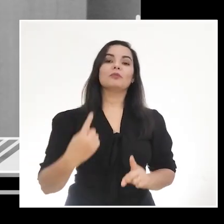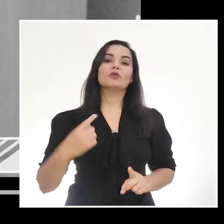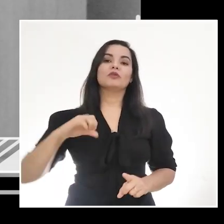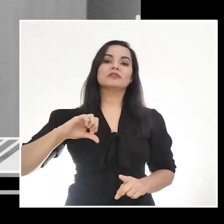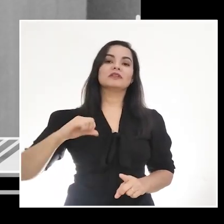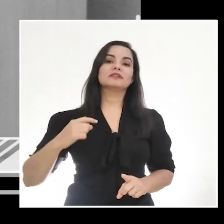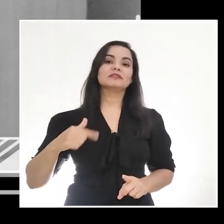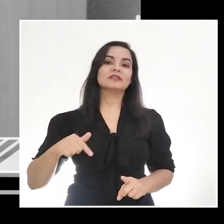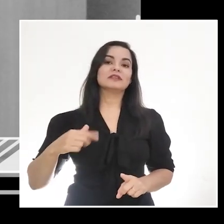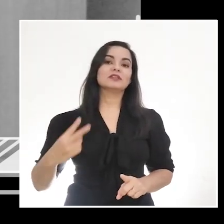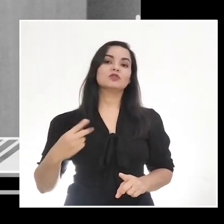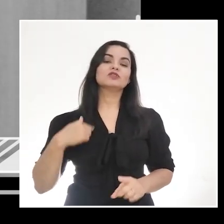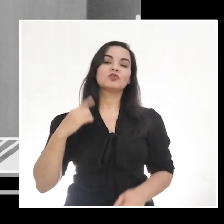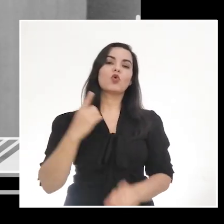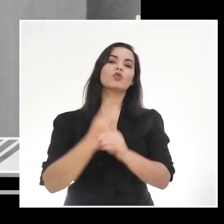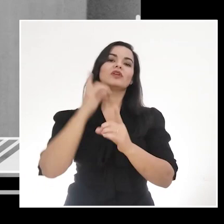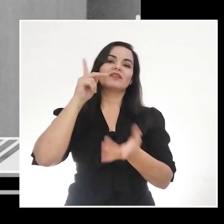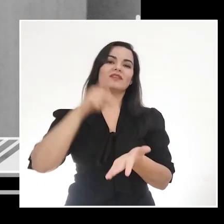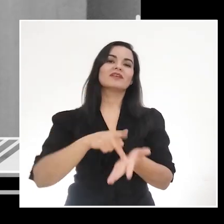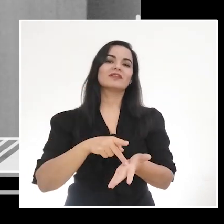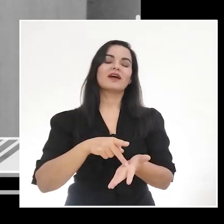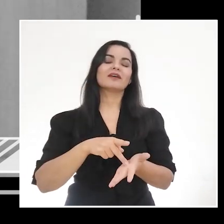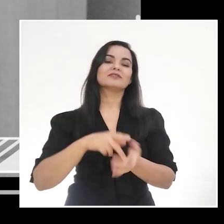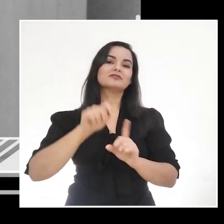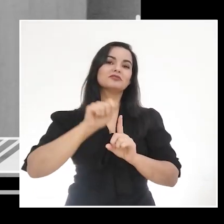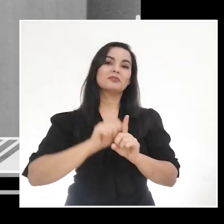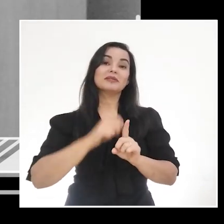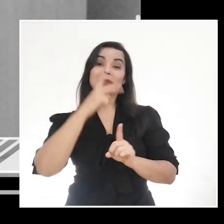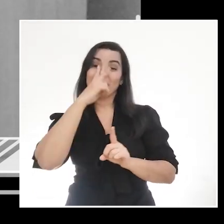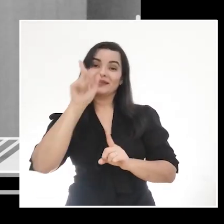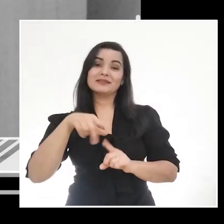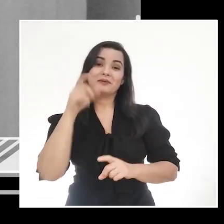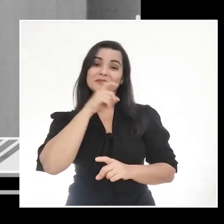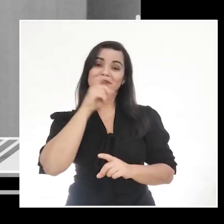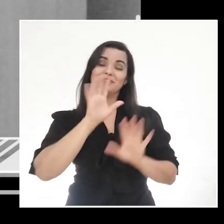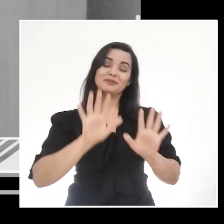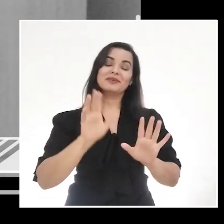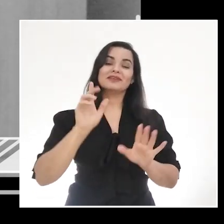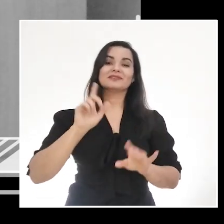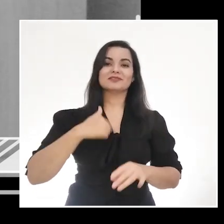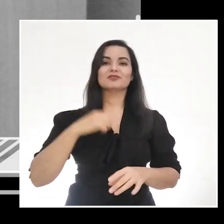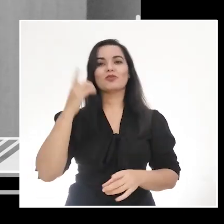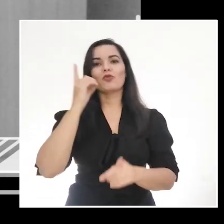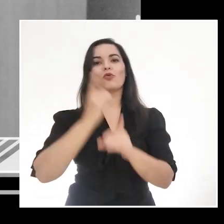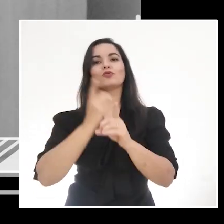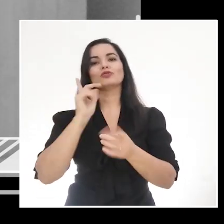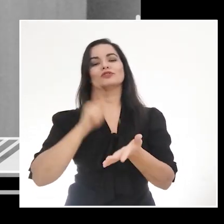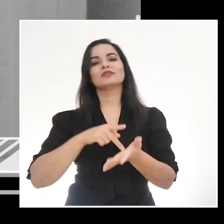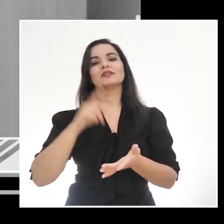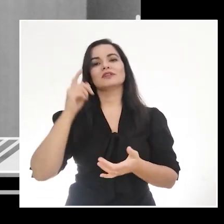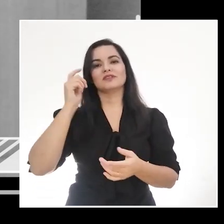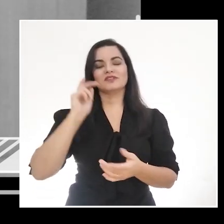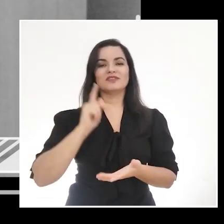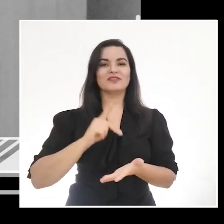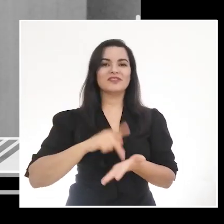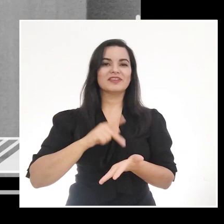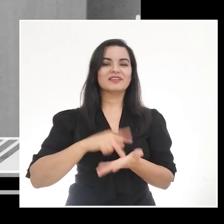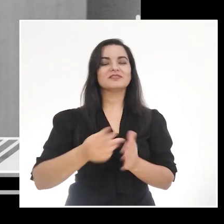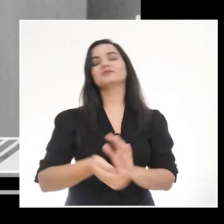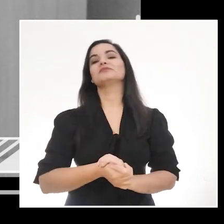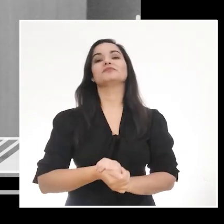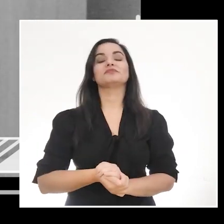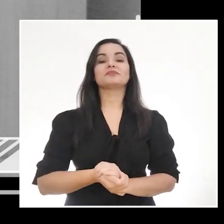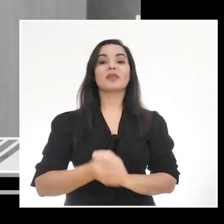Eu encontrei a verdade. Abril de 1972, eu encontrei com a verdade, me converti a Jesus.